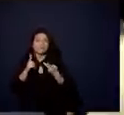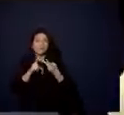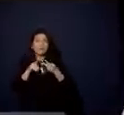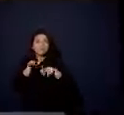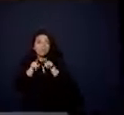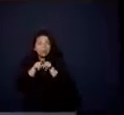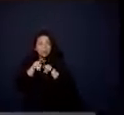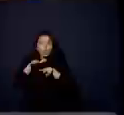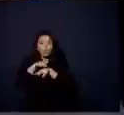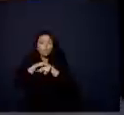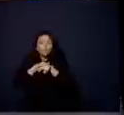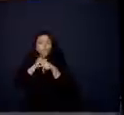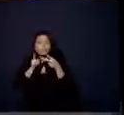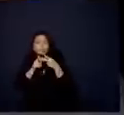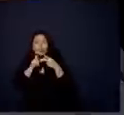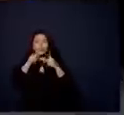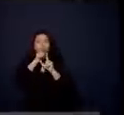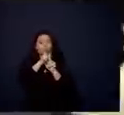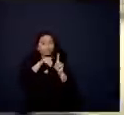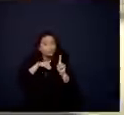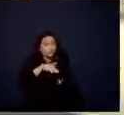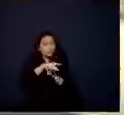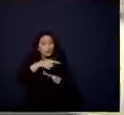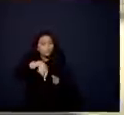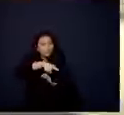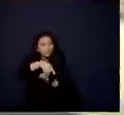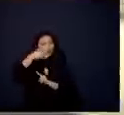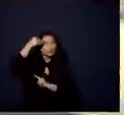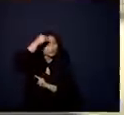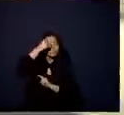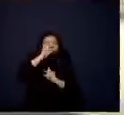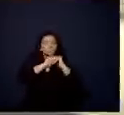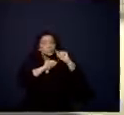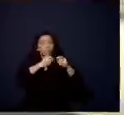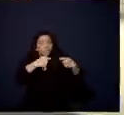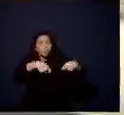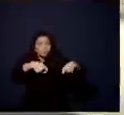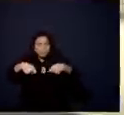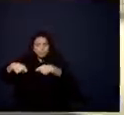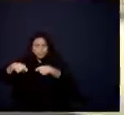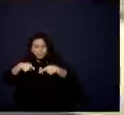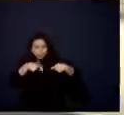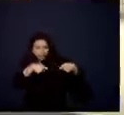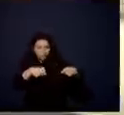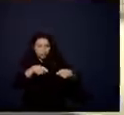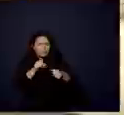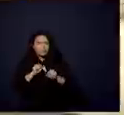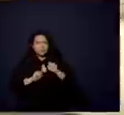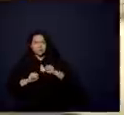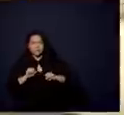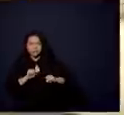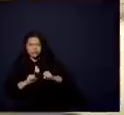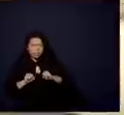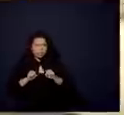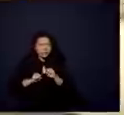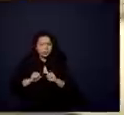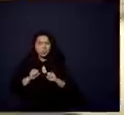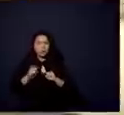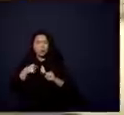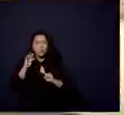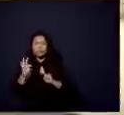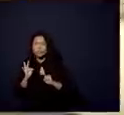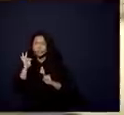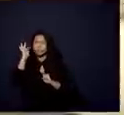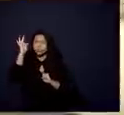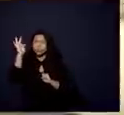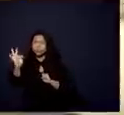é com a sociedade é pegar as experiências é pegar essa Quais são os anseios qual que deve ser a nossa visão